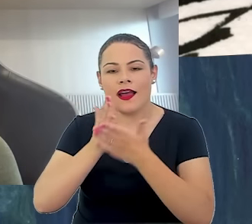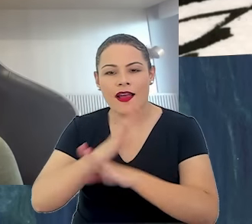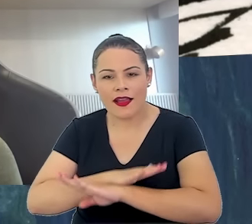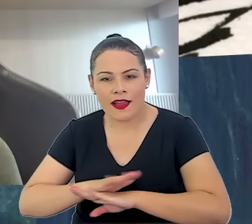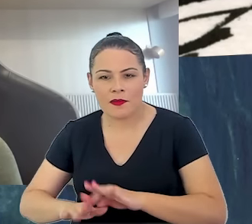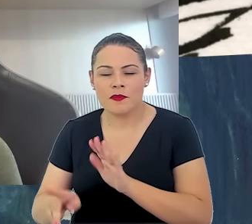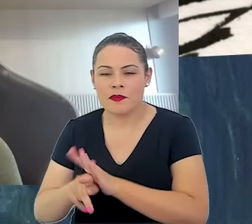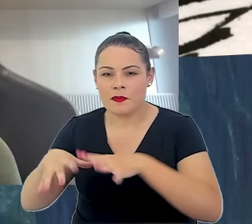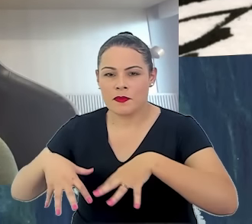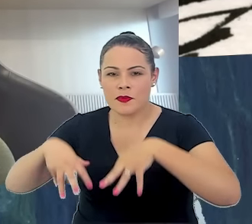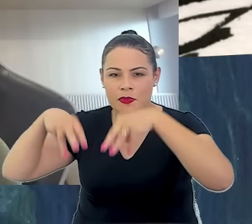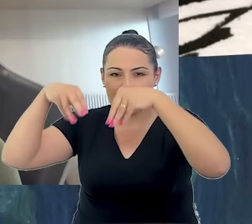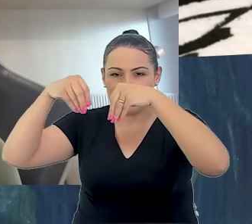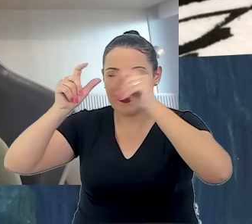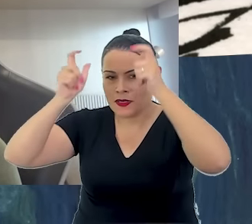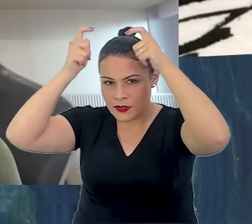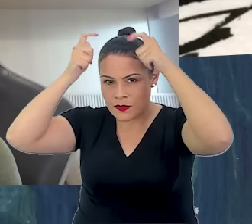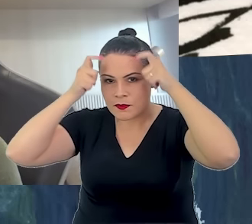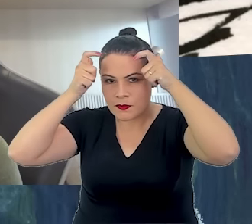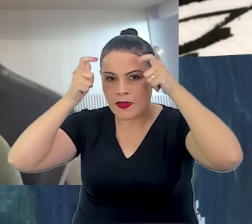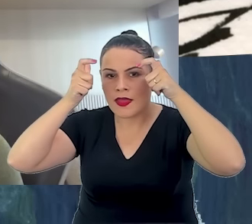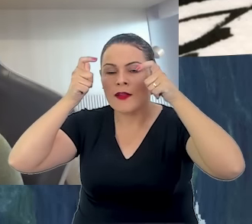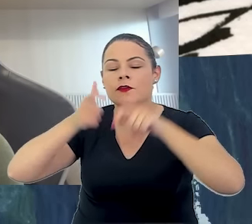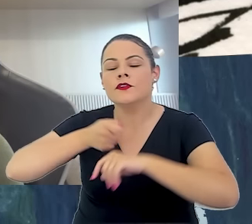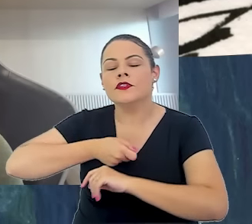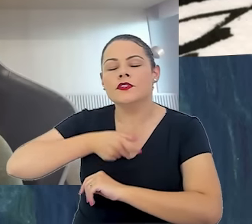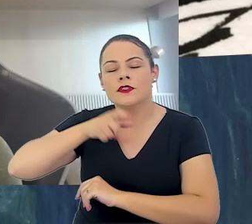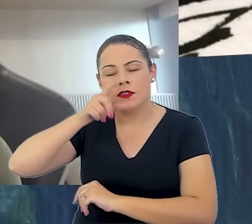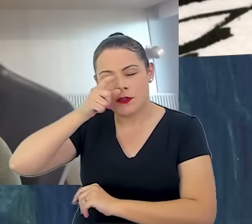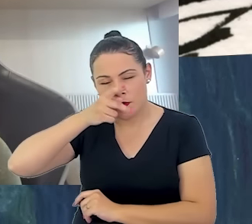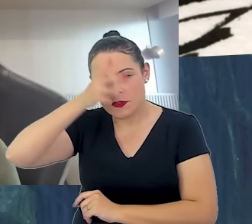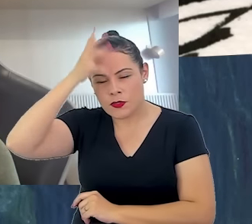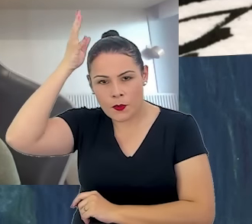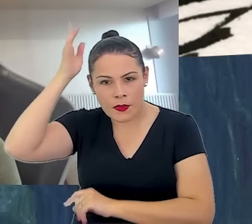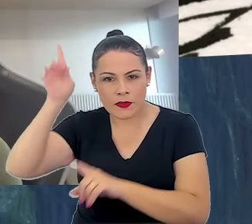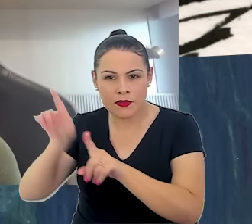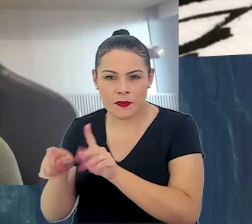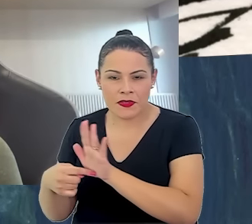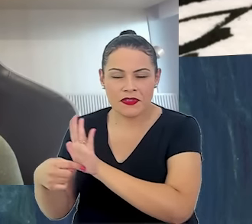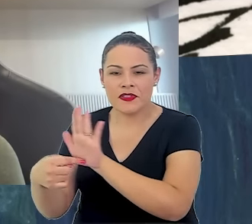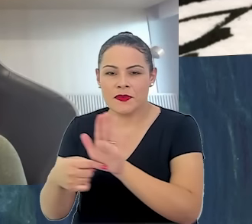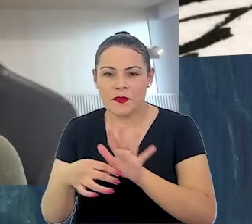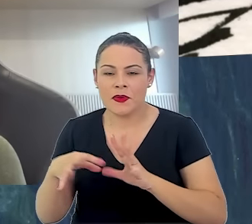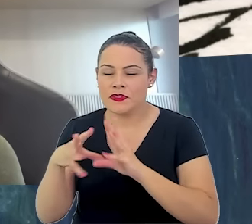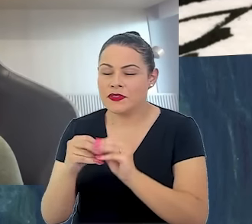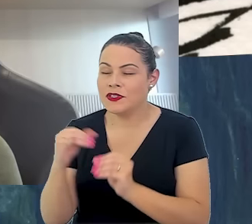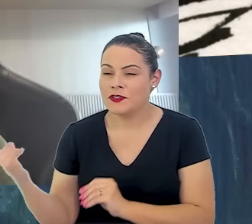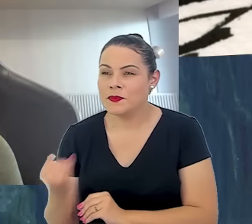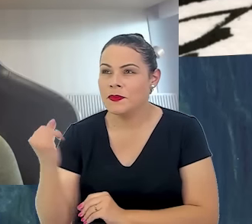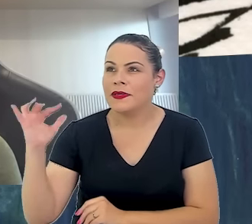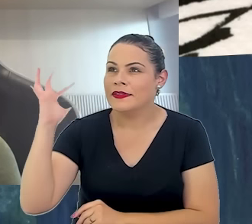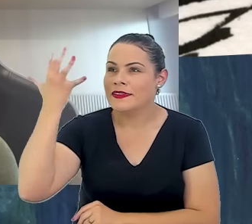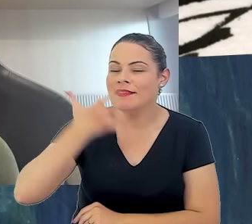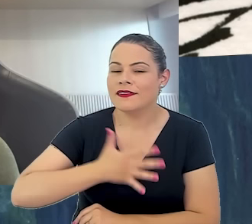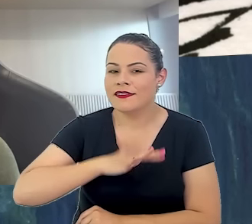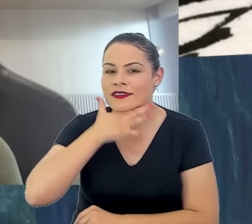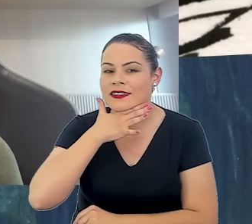que também ela tem um momento importante de uma grande crise crise climática que faz com que os os